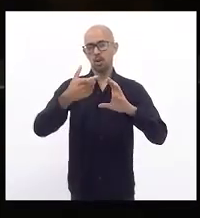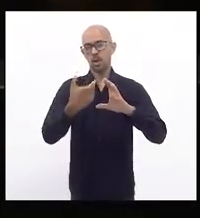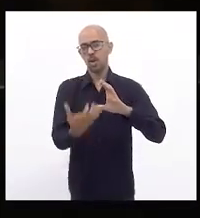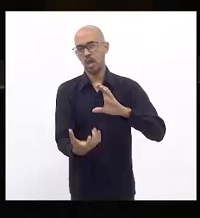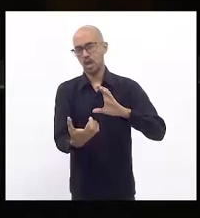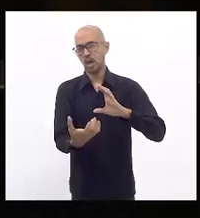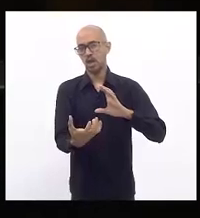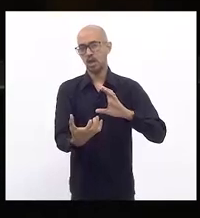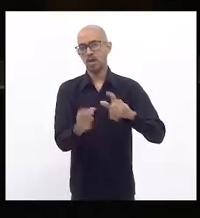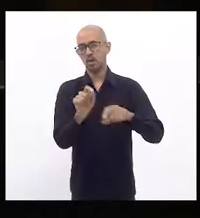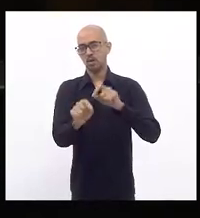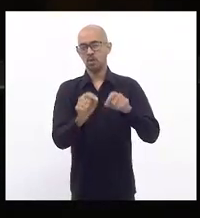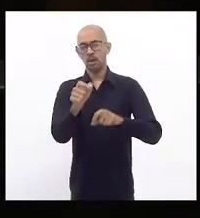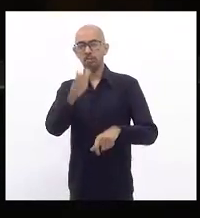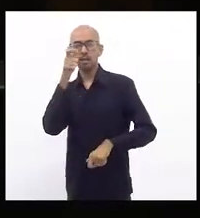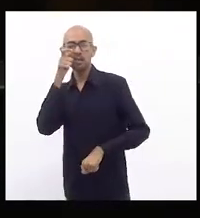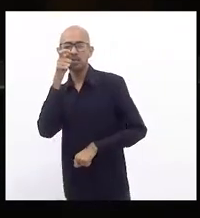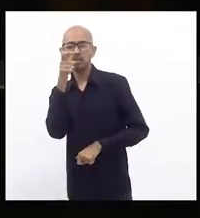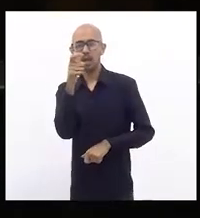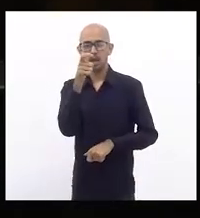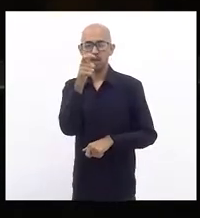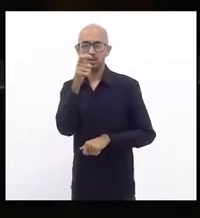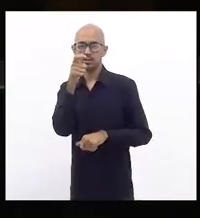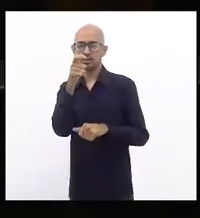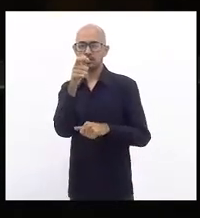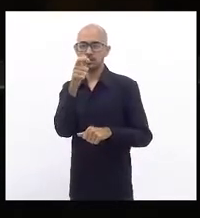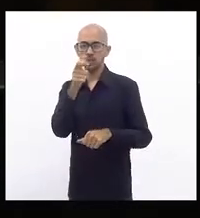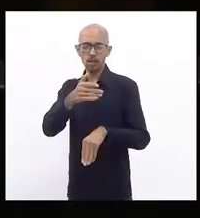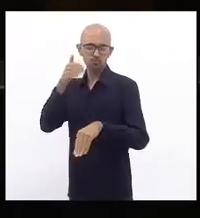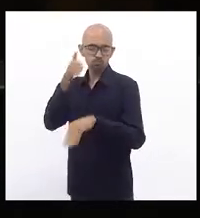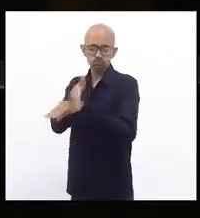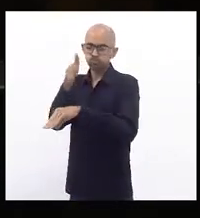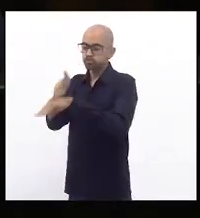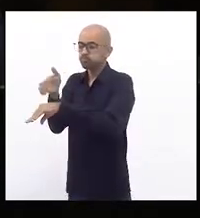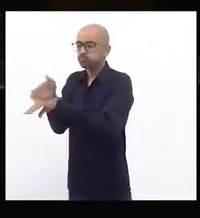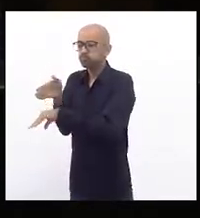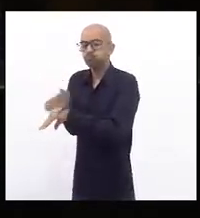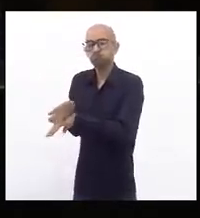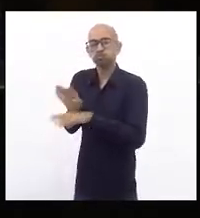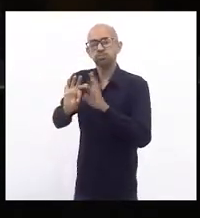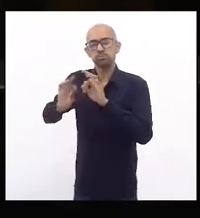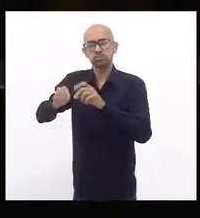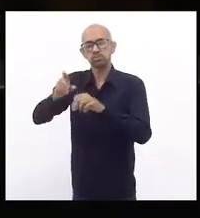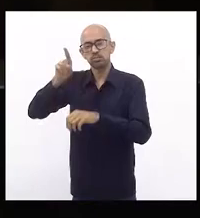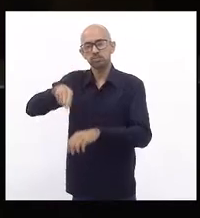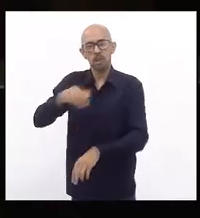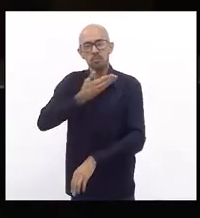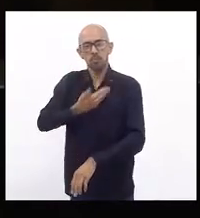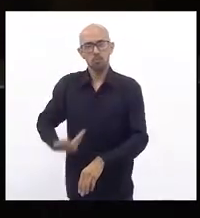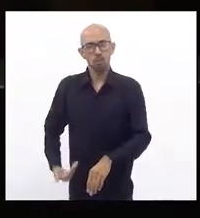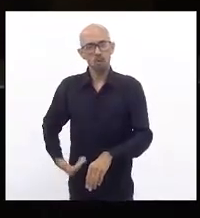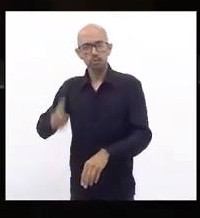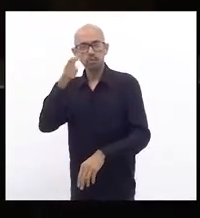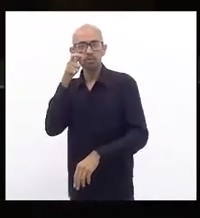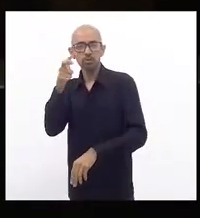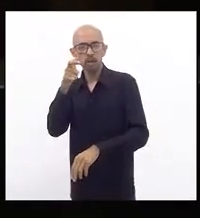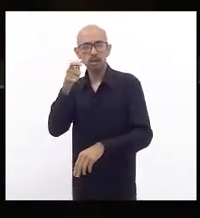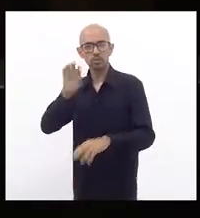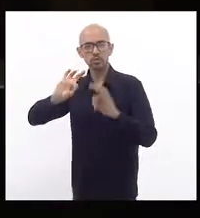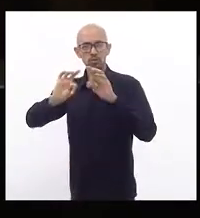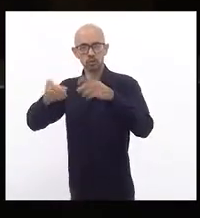na sua ganância, tomar conta daquilo que é público, daquilo que é de interesse de